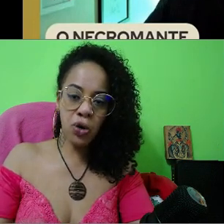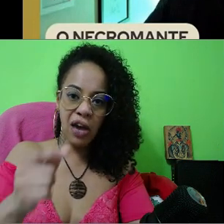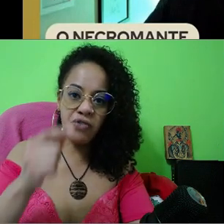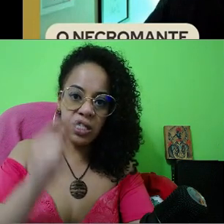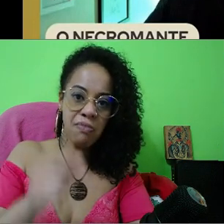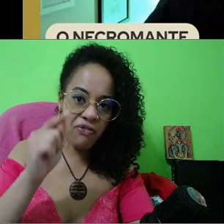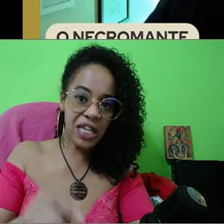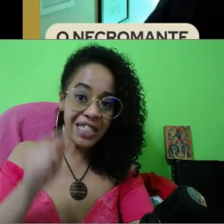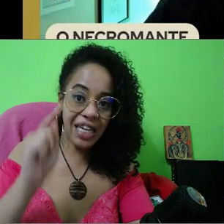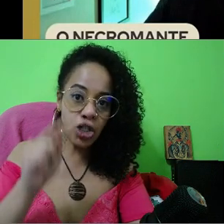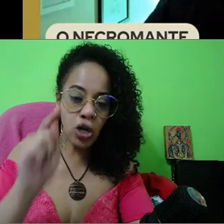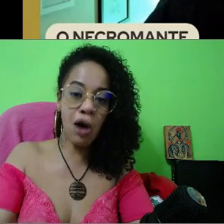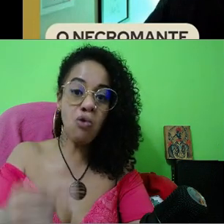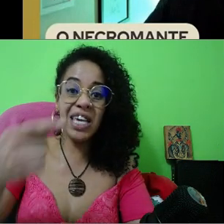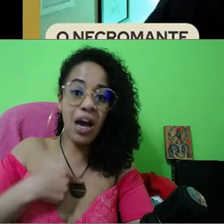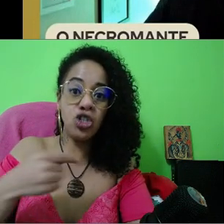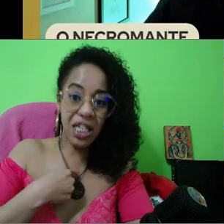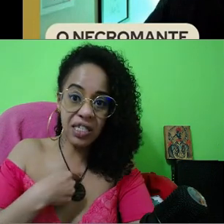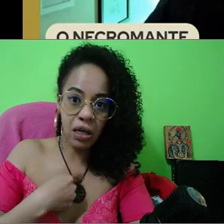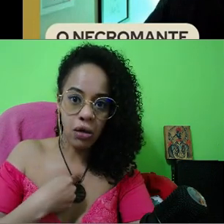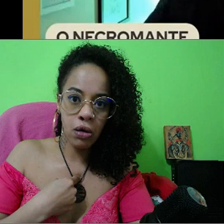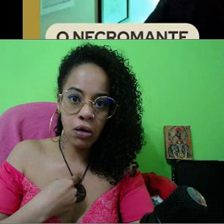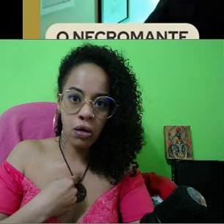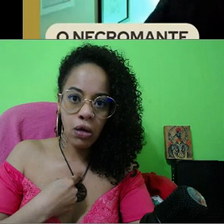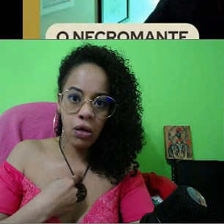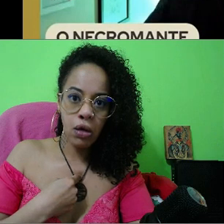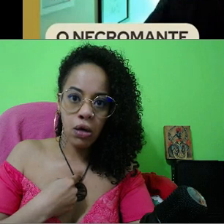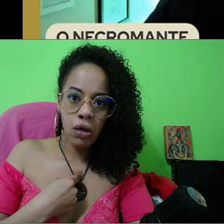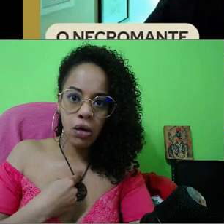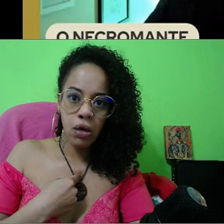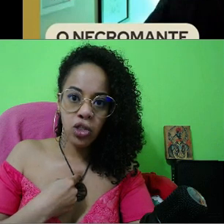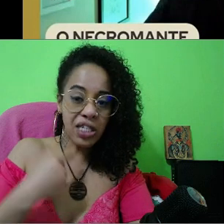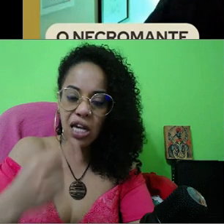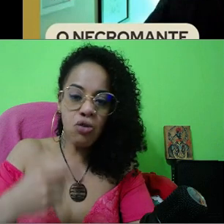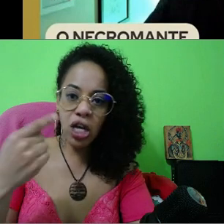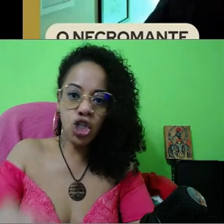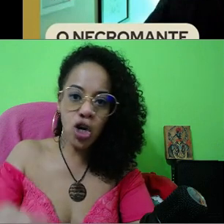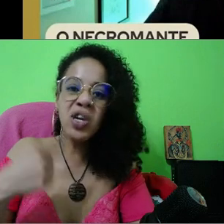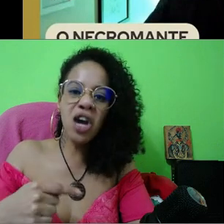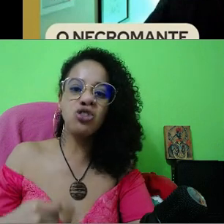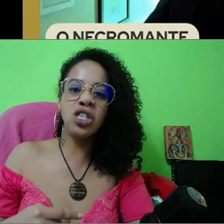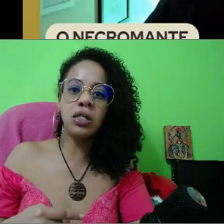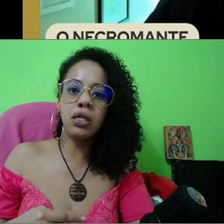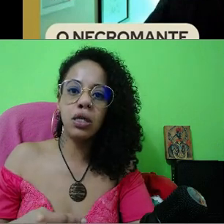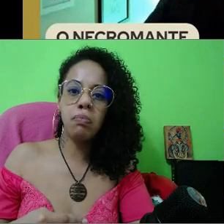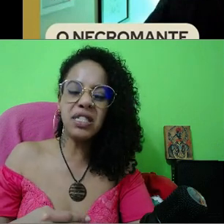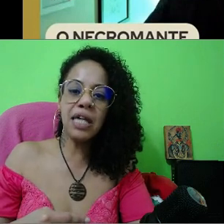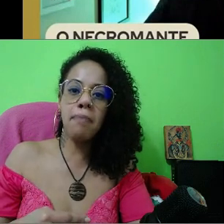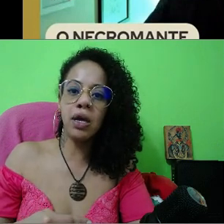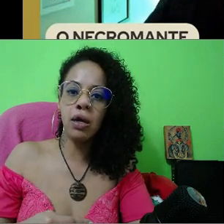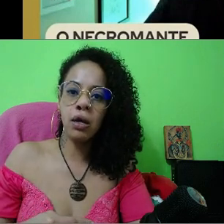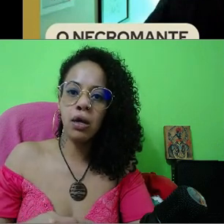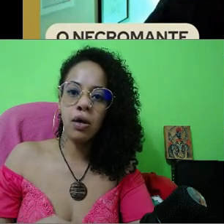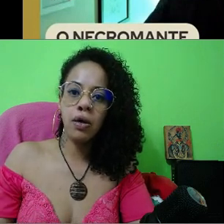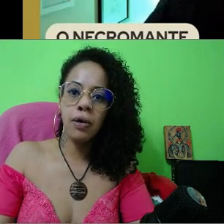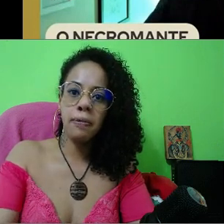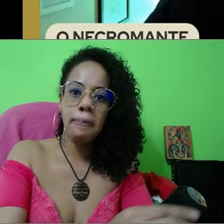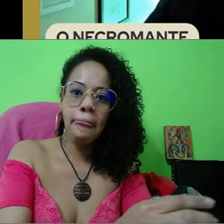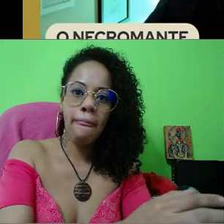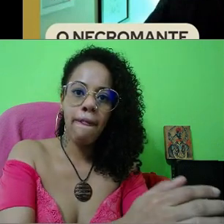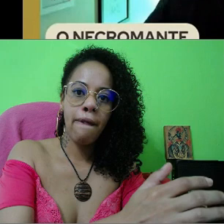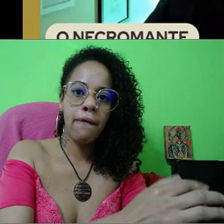porque você me fez questionar o que eu disse só que você não questiona o que eu disse percebe